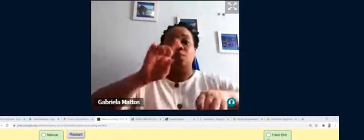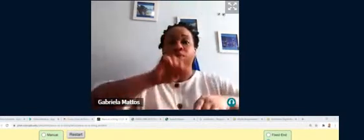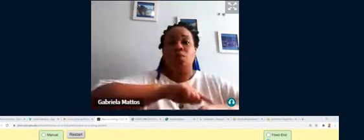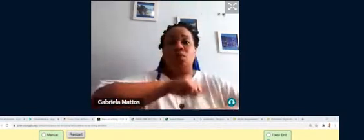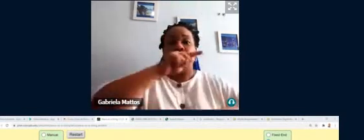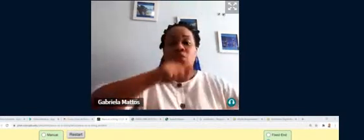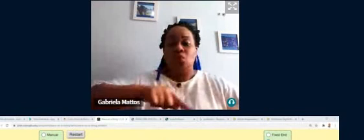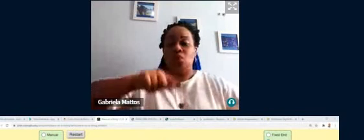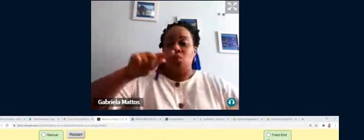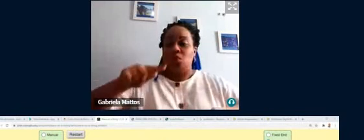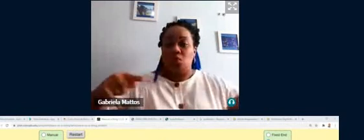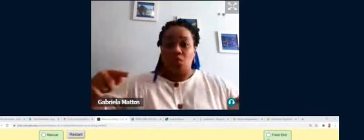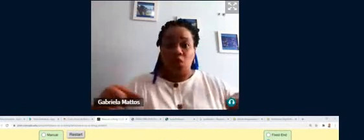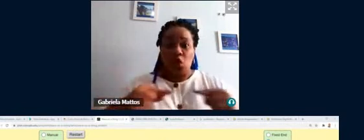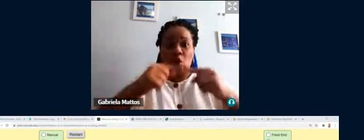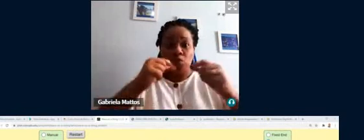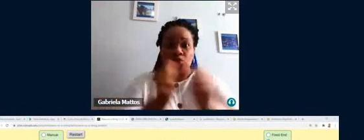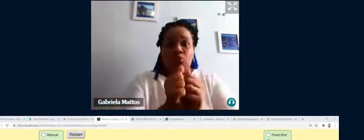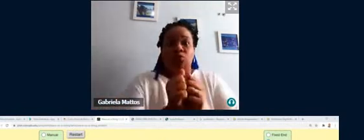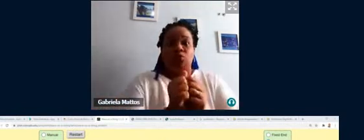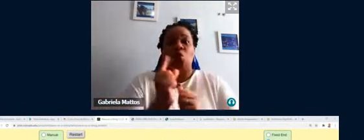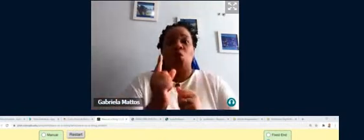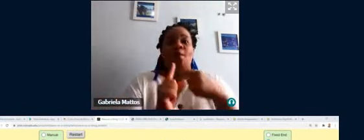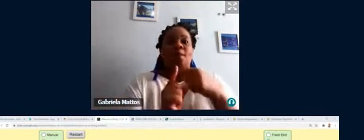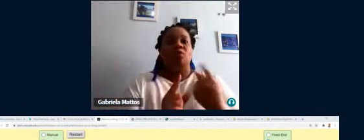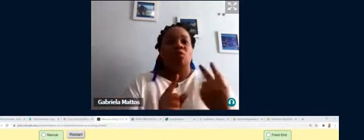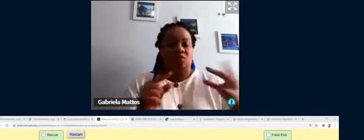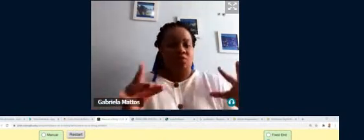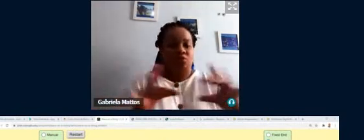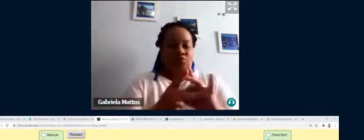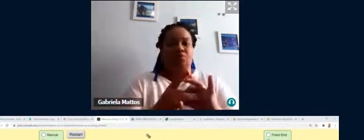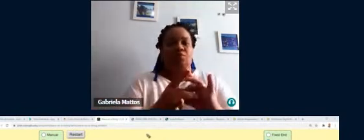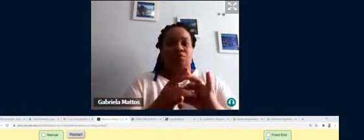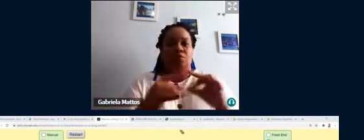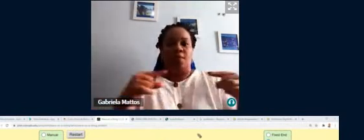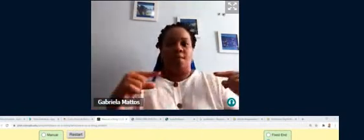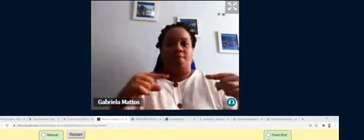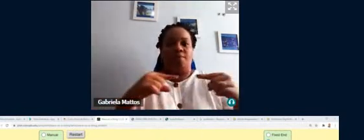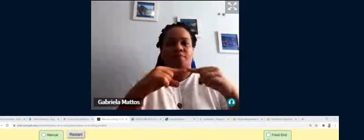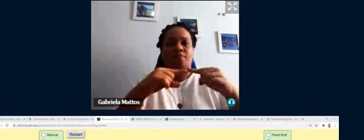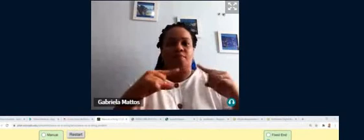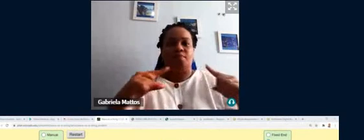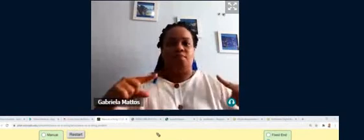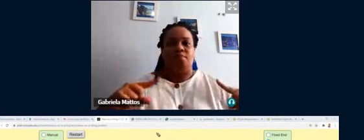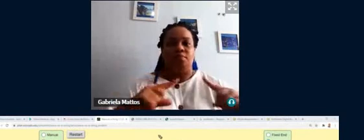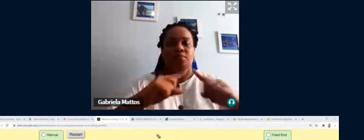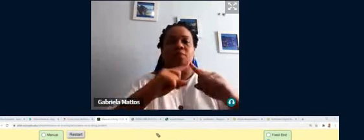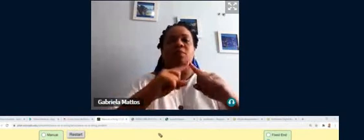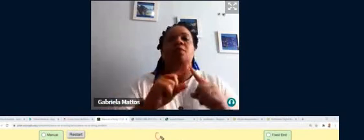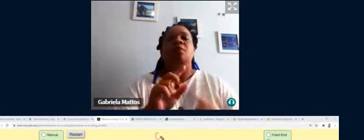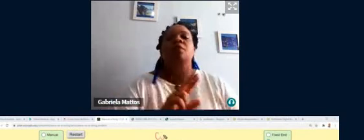1 mais a amplitude 2. Elas se encontram, e a isso aqui a gente dá o nome